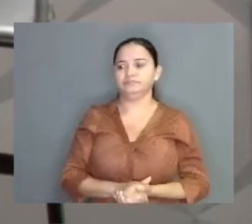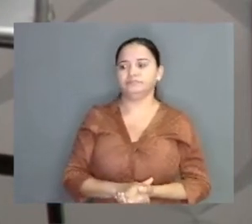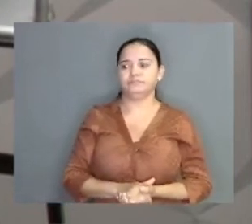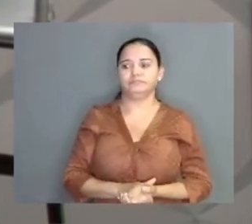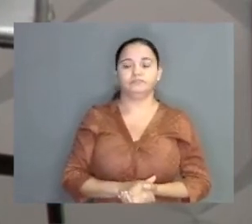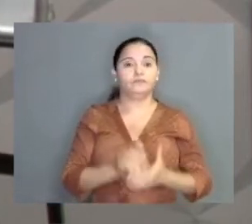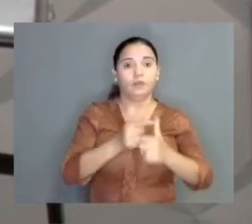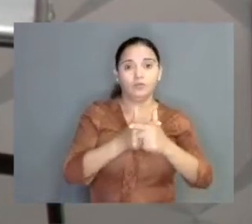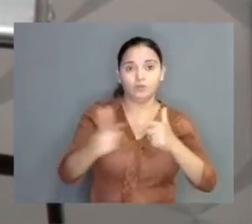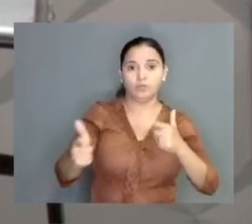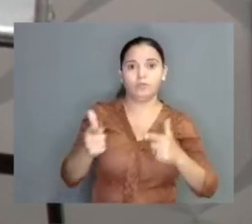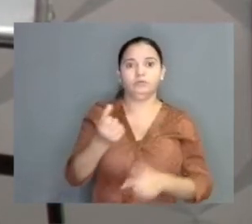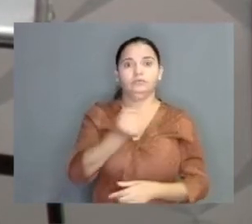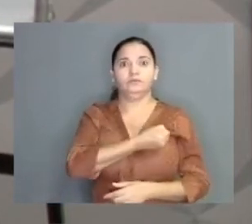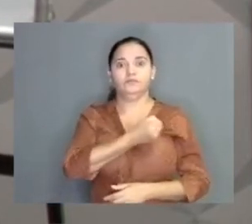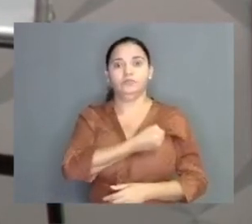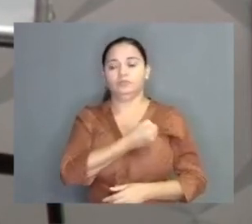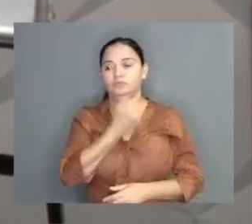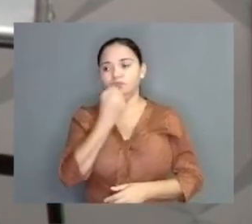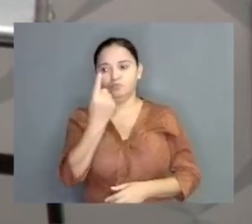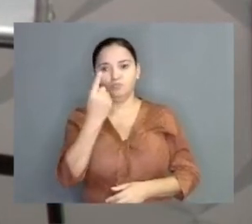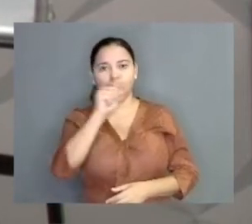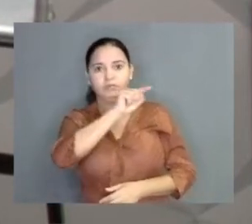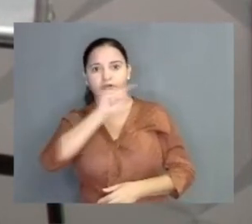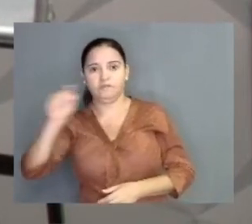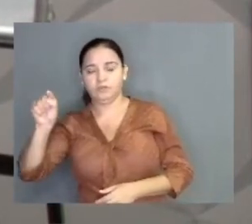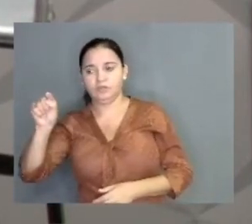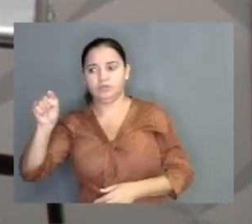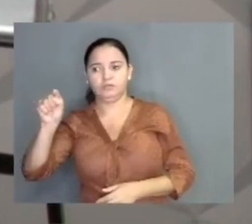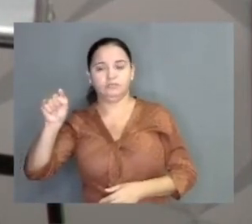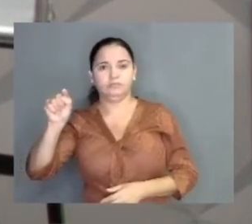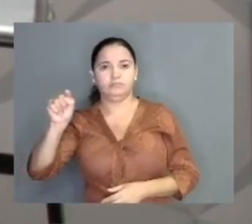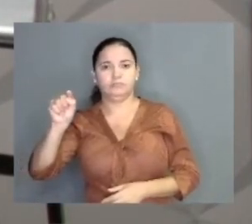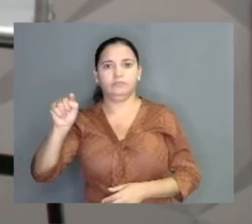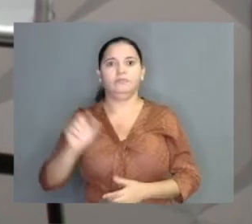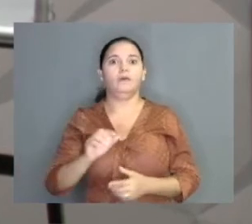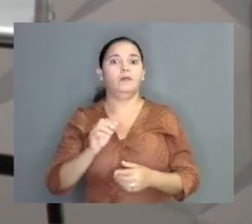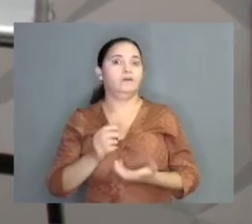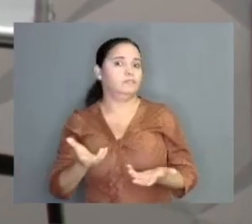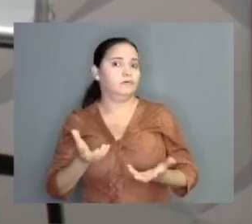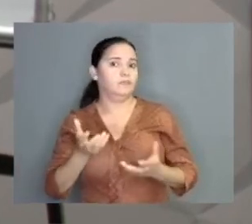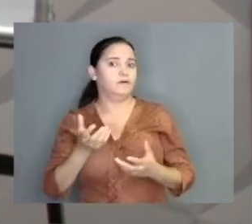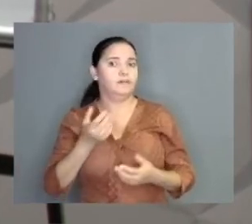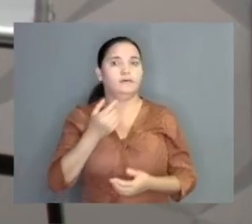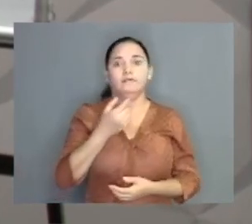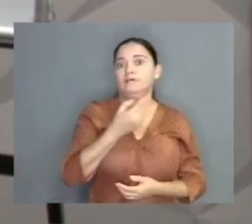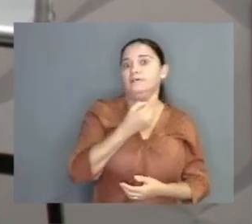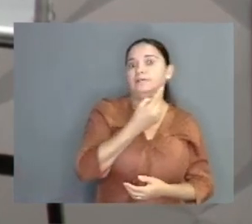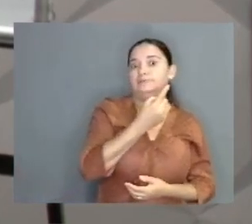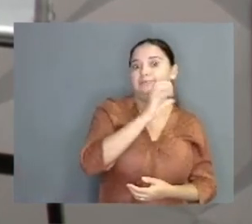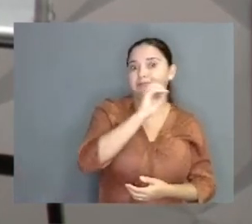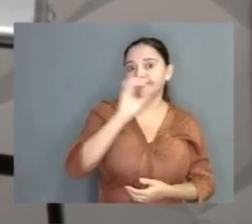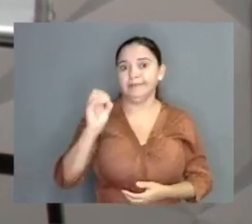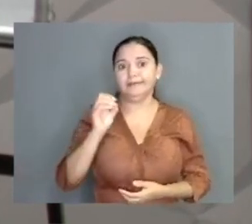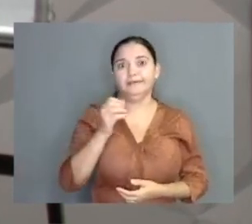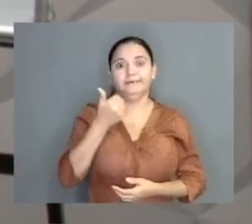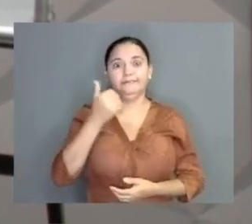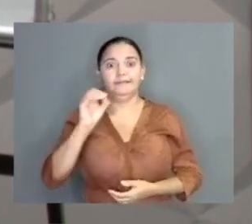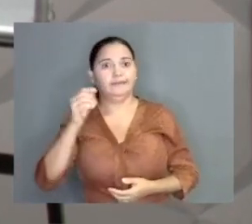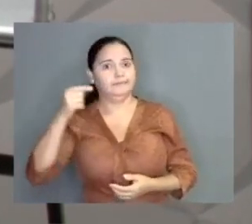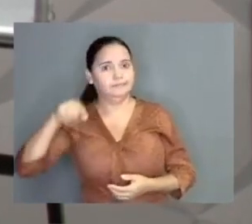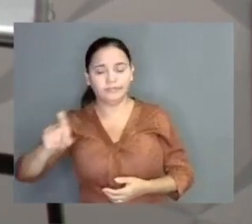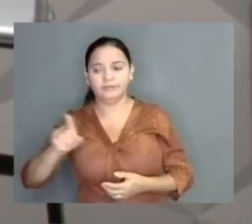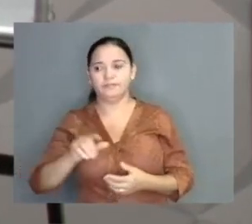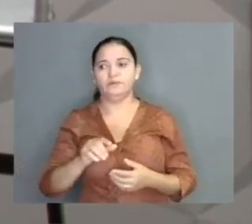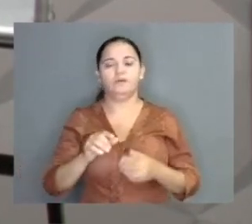aqui. Dividir por 10, 100, 1000, múltiplos de 10, não precisa fazer cálculo, é só mexer com a